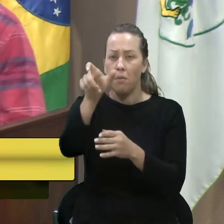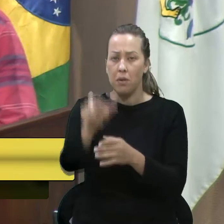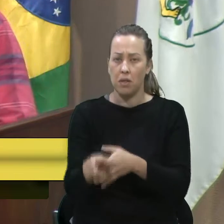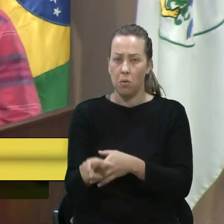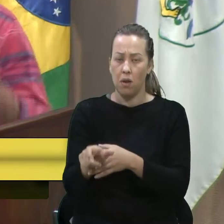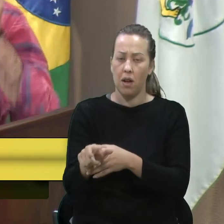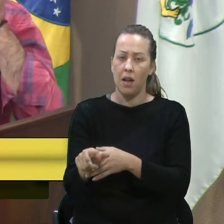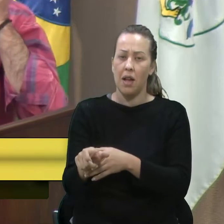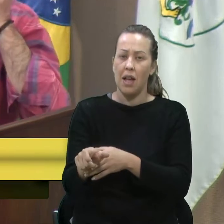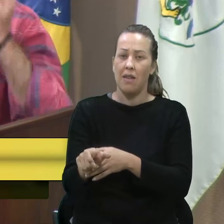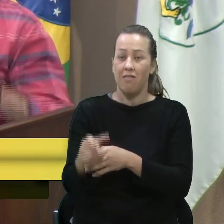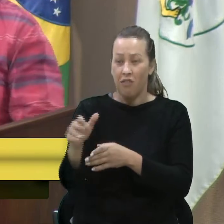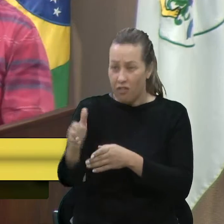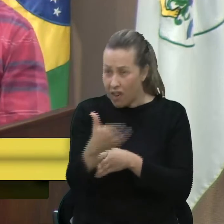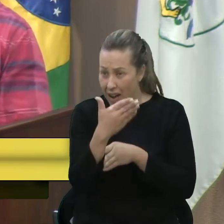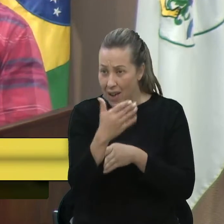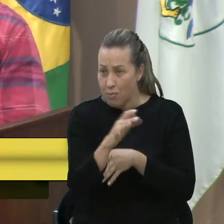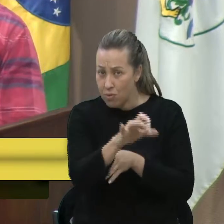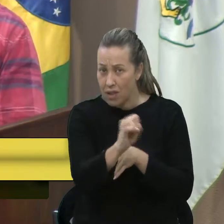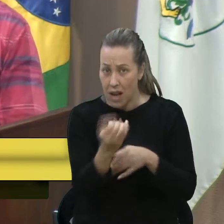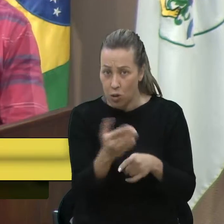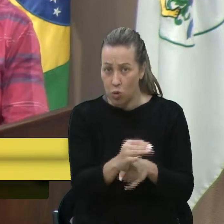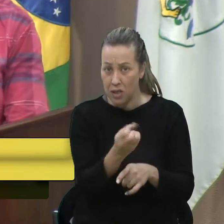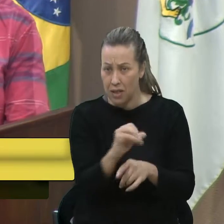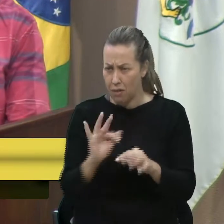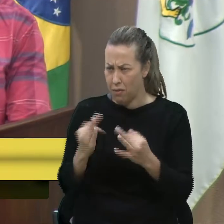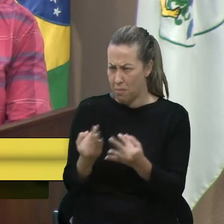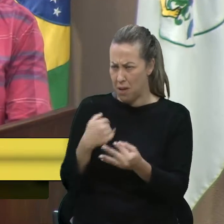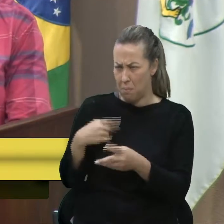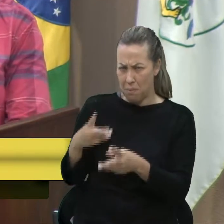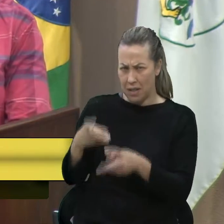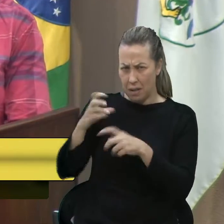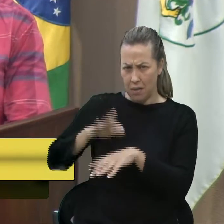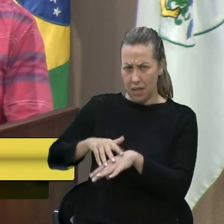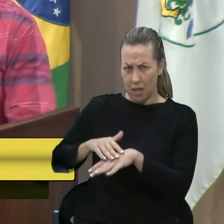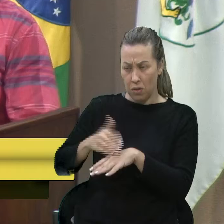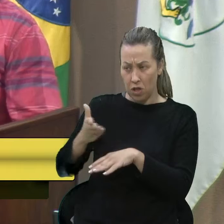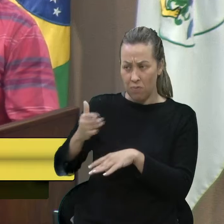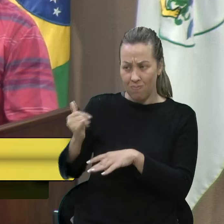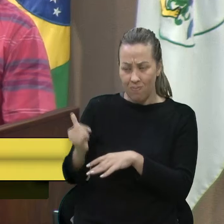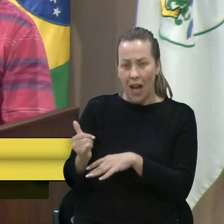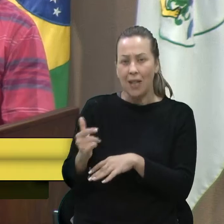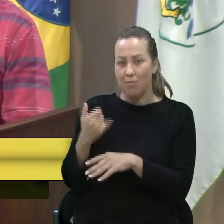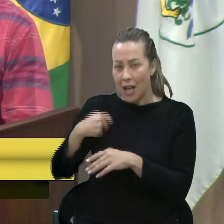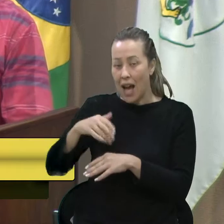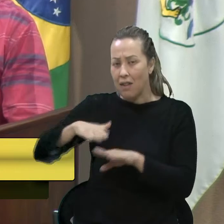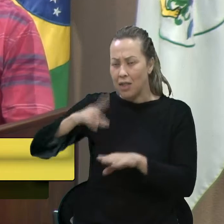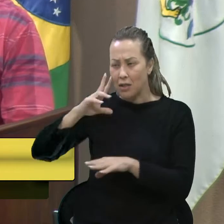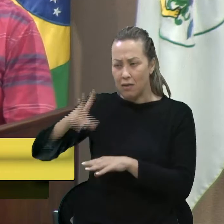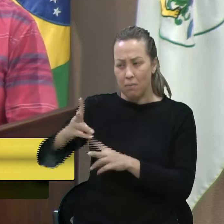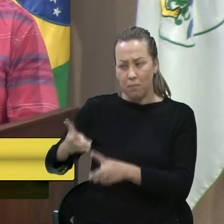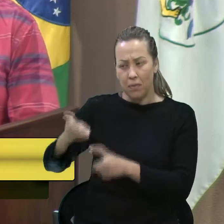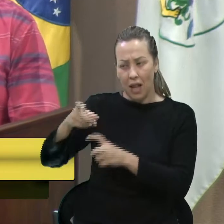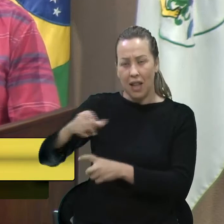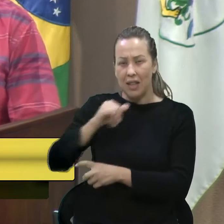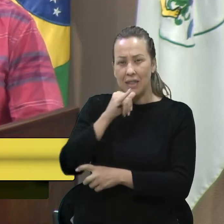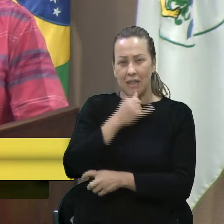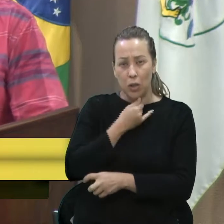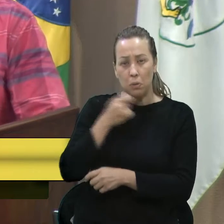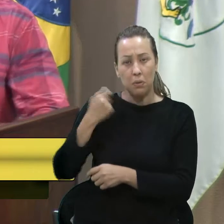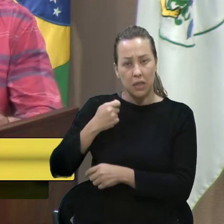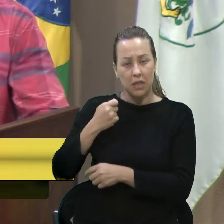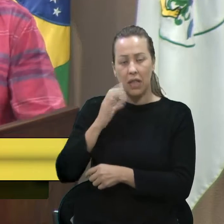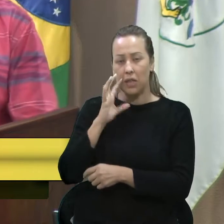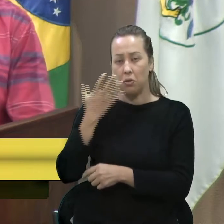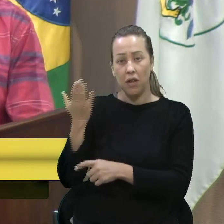ajuda. Principalmente quando é um familiar nosso. E às vezes a gente vê que precisa tomar uma atitude.